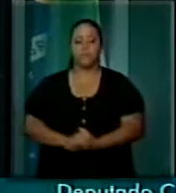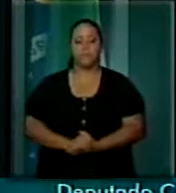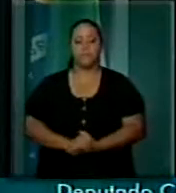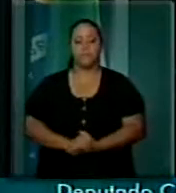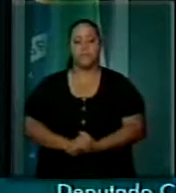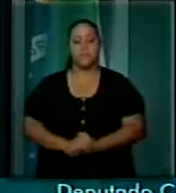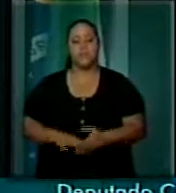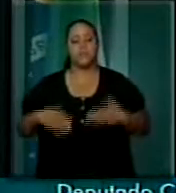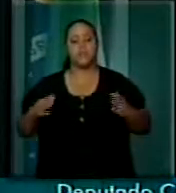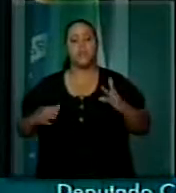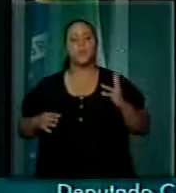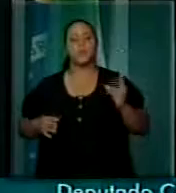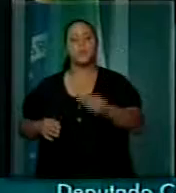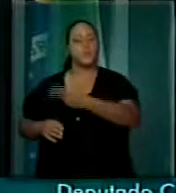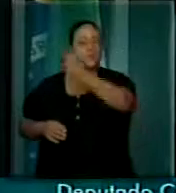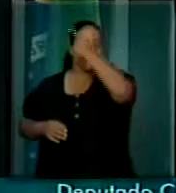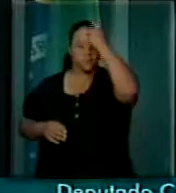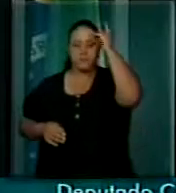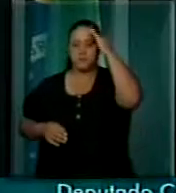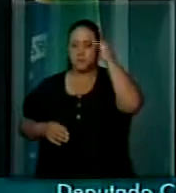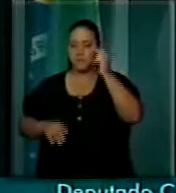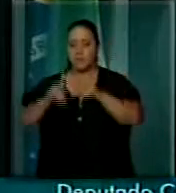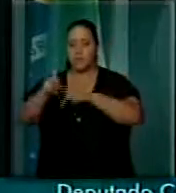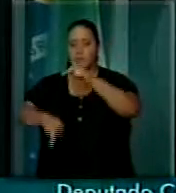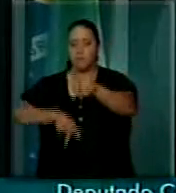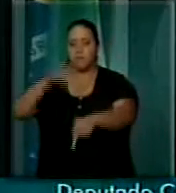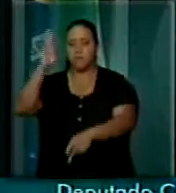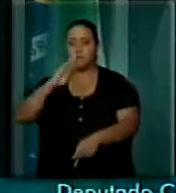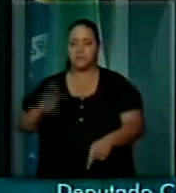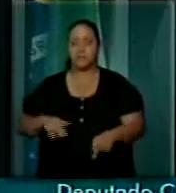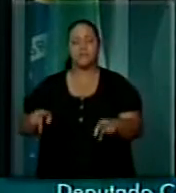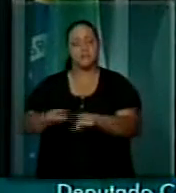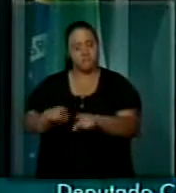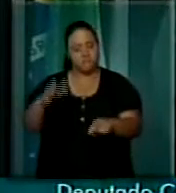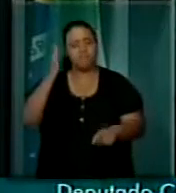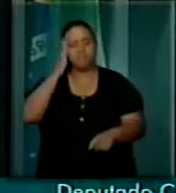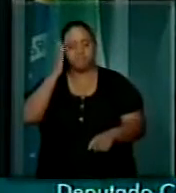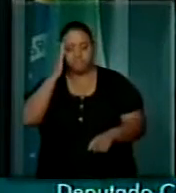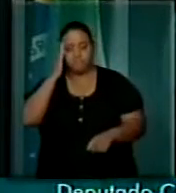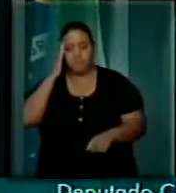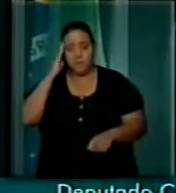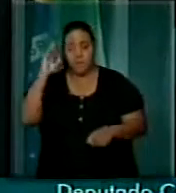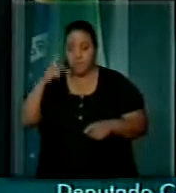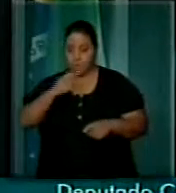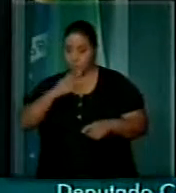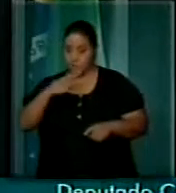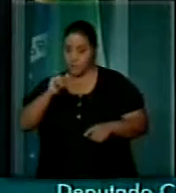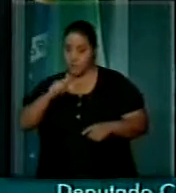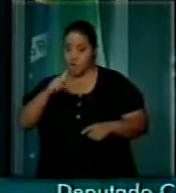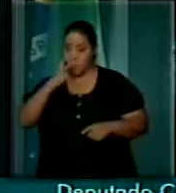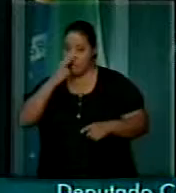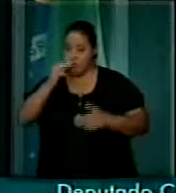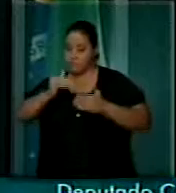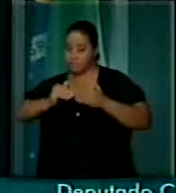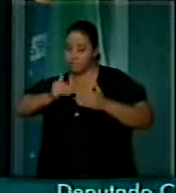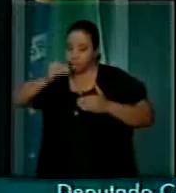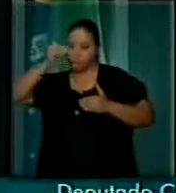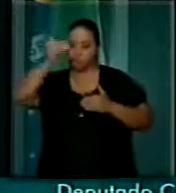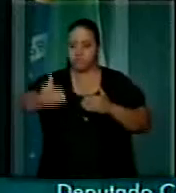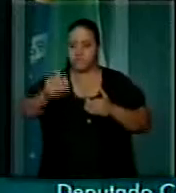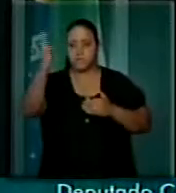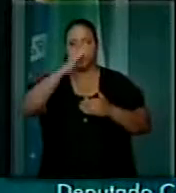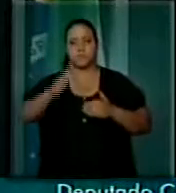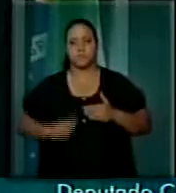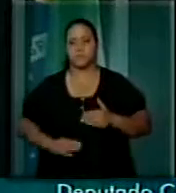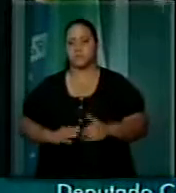sabem, e o povo brasileiro também sabe, esse é um passo adiante no nosso Brasil. Mudamos